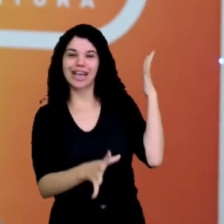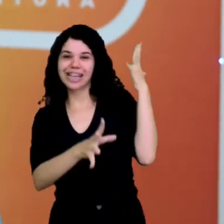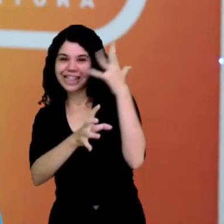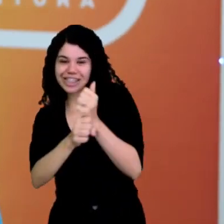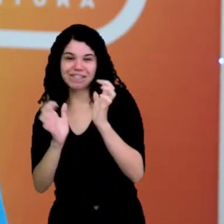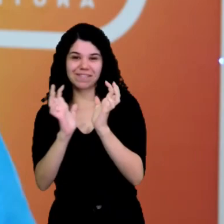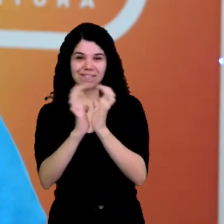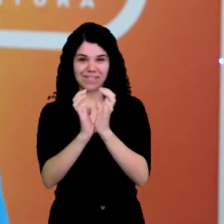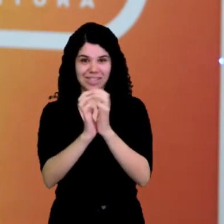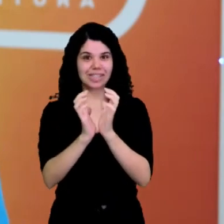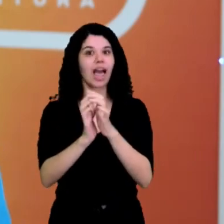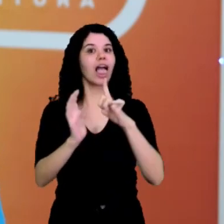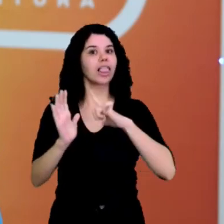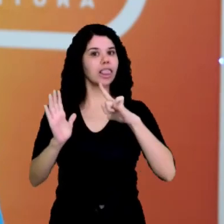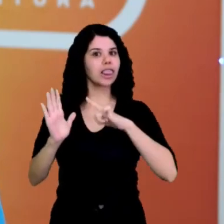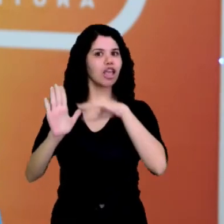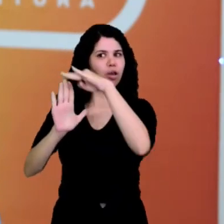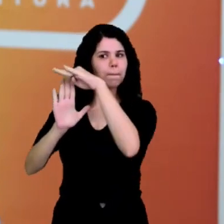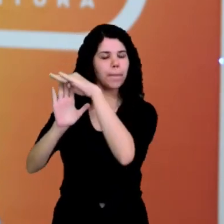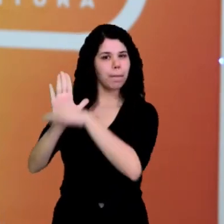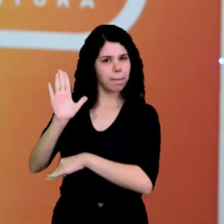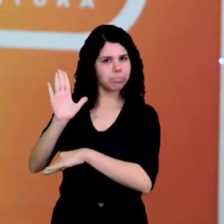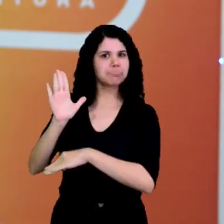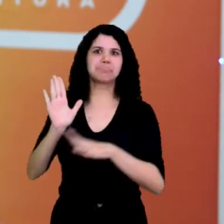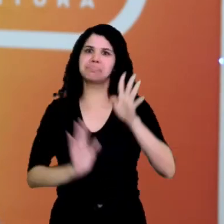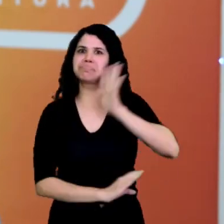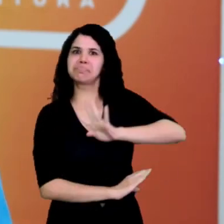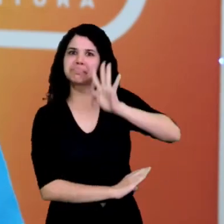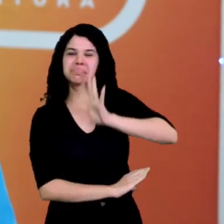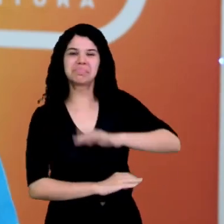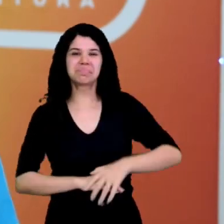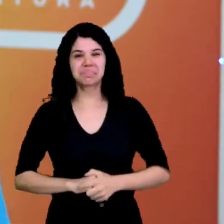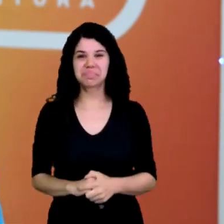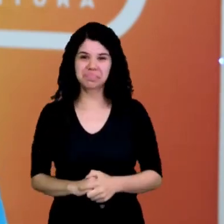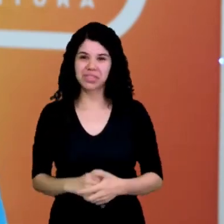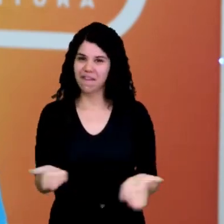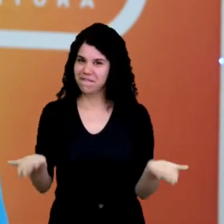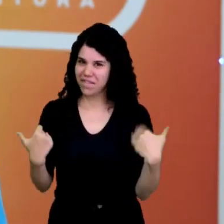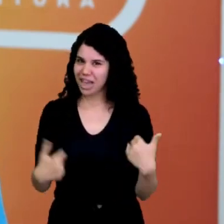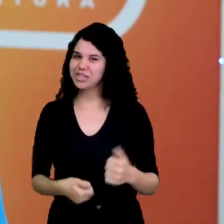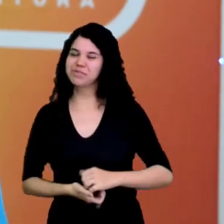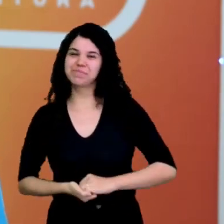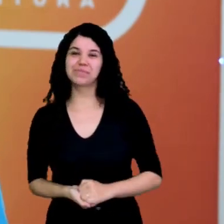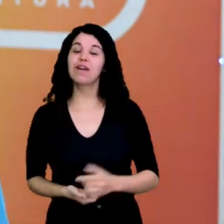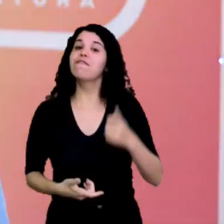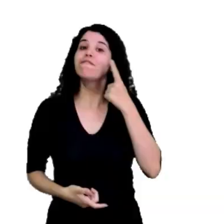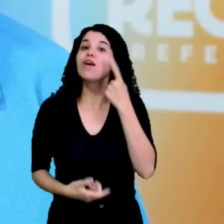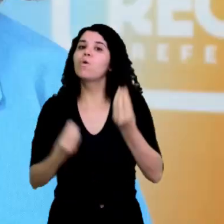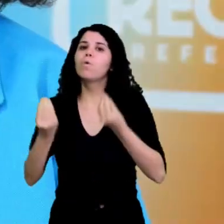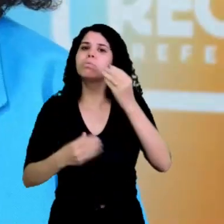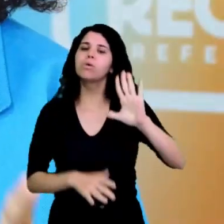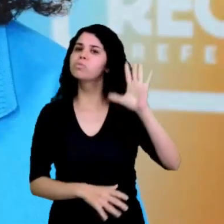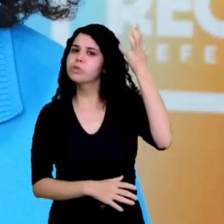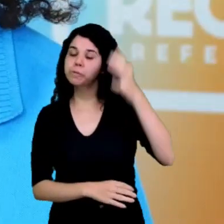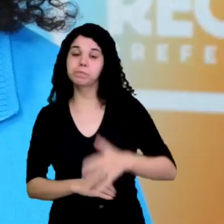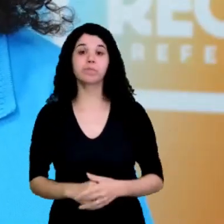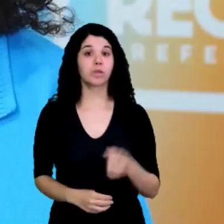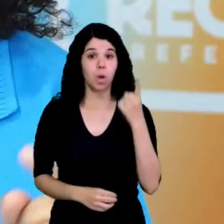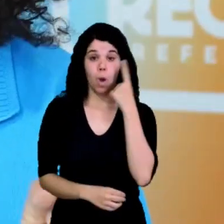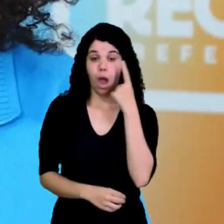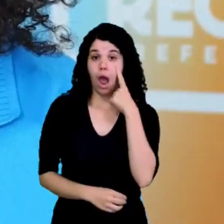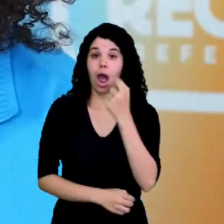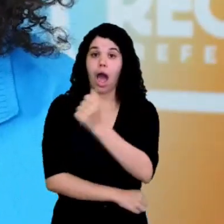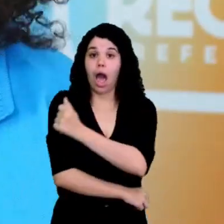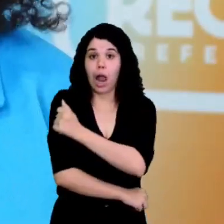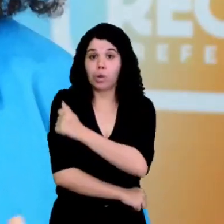Revisa Recife, vai rolar uma programação massa. Bora ver comigo o que é que vai rolar? Para os estudantes